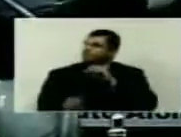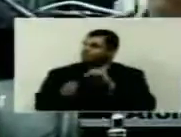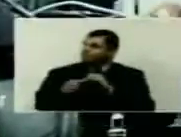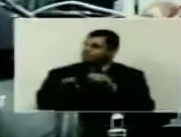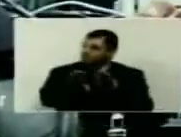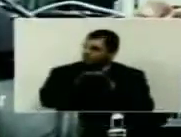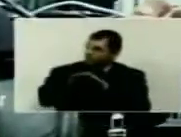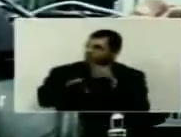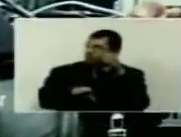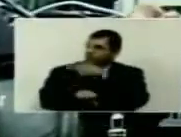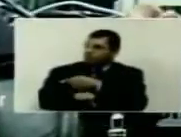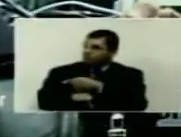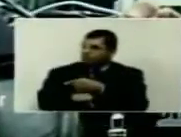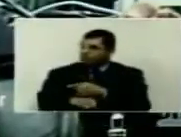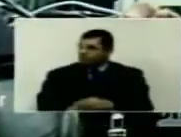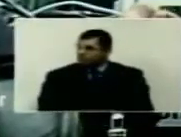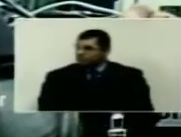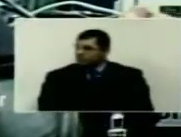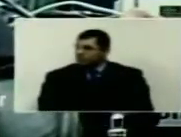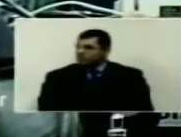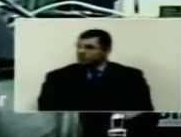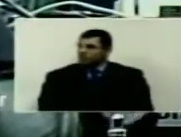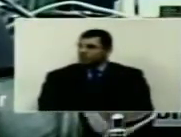o mesmo coro.